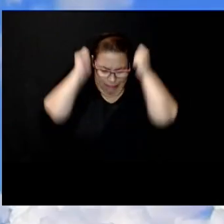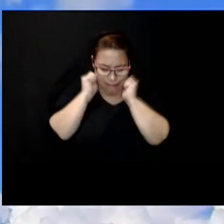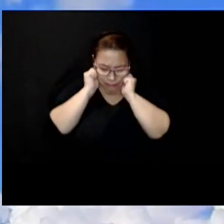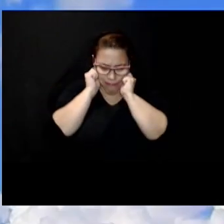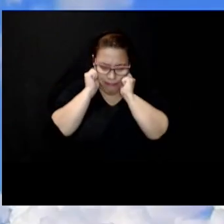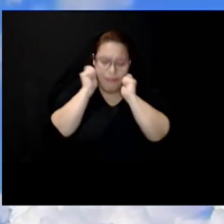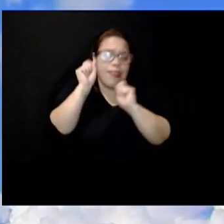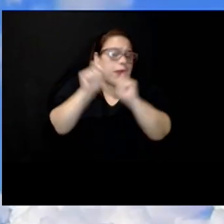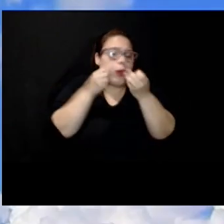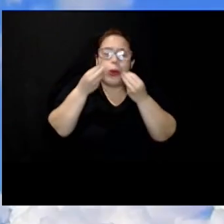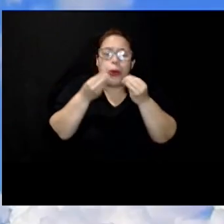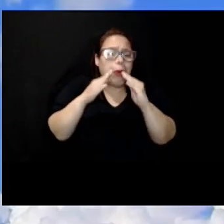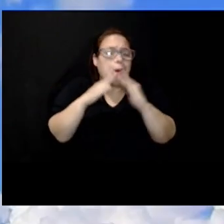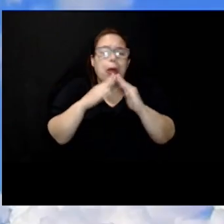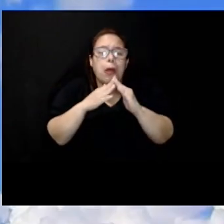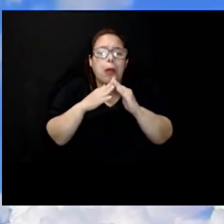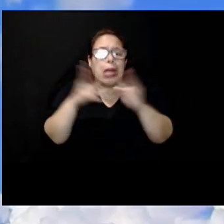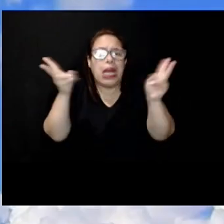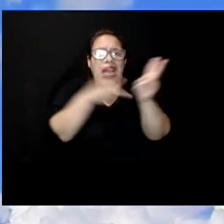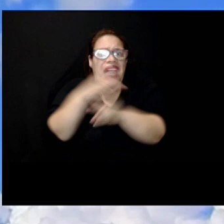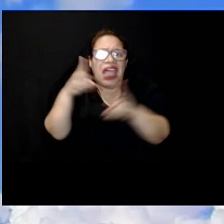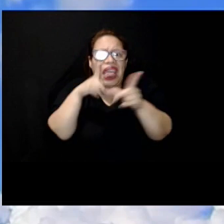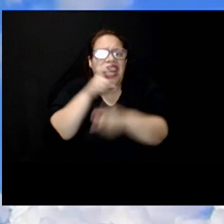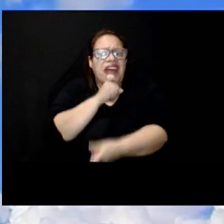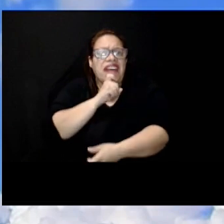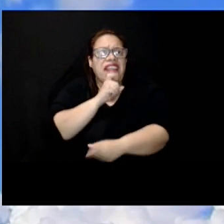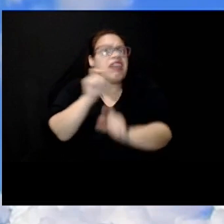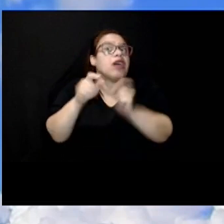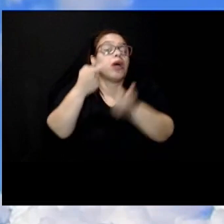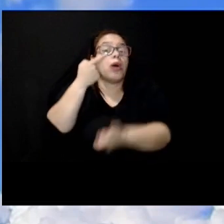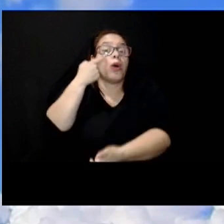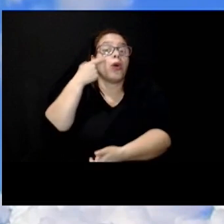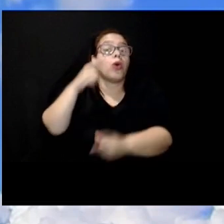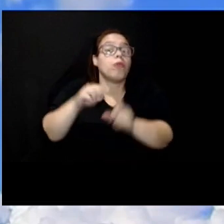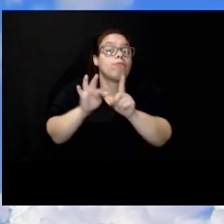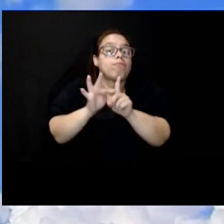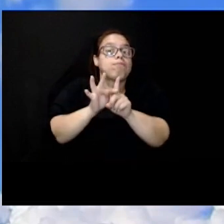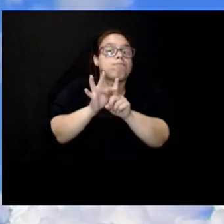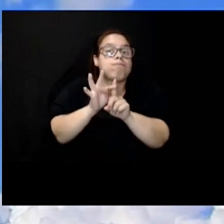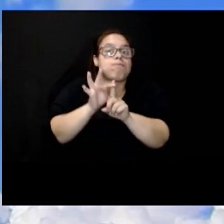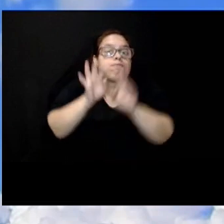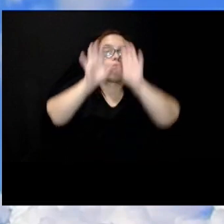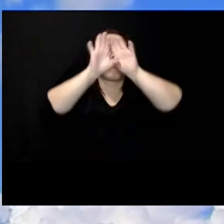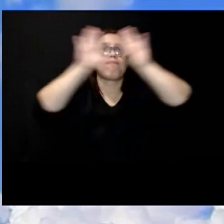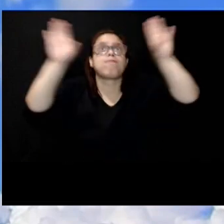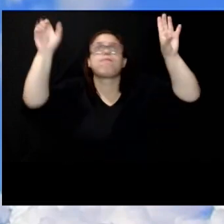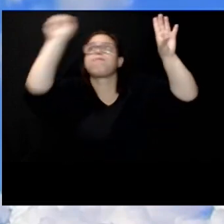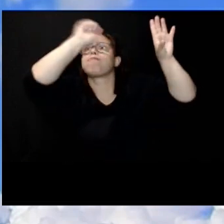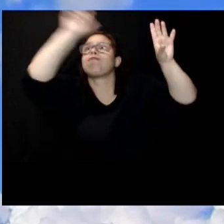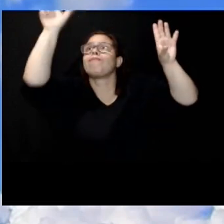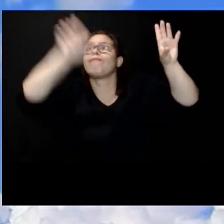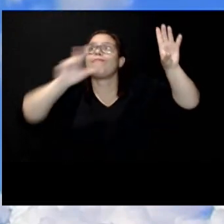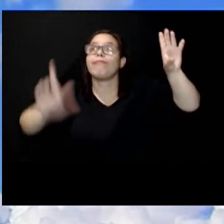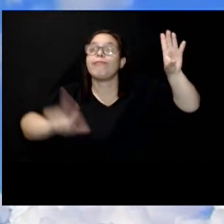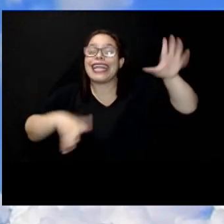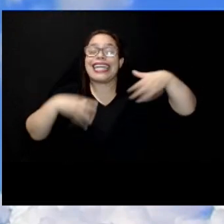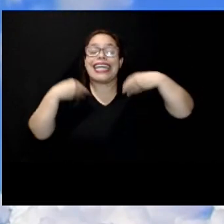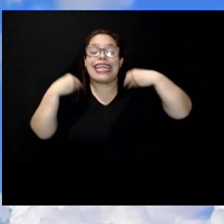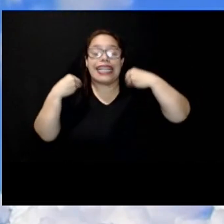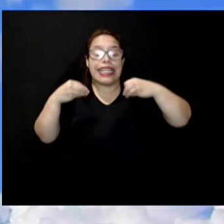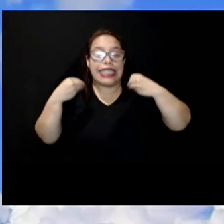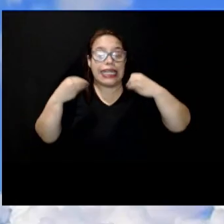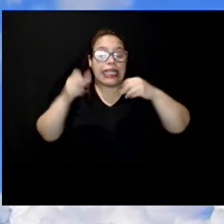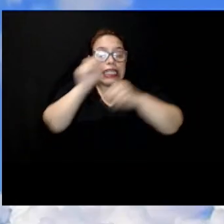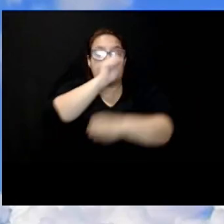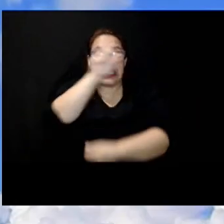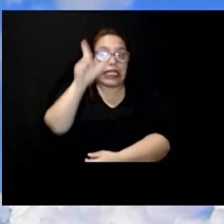na sua casa? Tá ventando? Tá frio? Mas olha lá pra cima, que céu azul de brigadeiro é esse, hein? Céu azul,